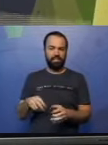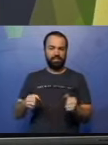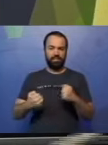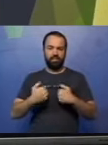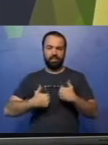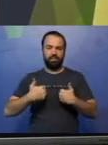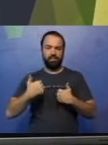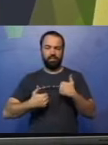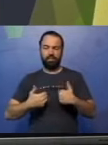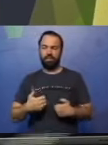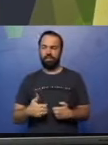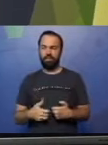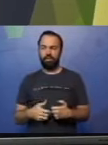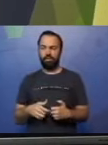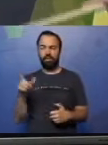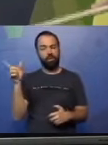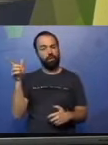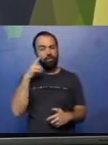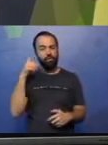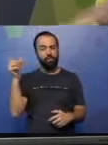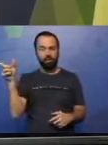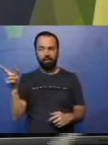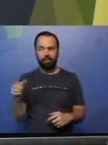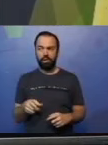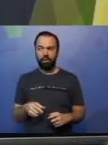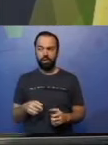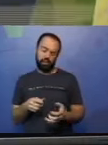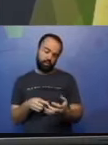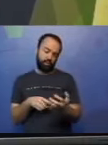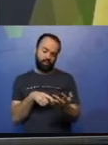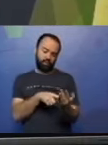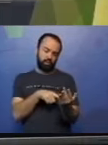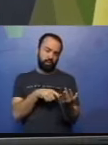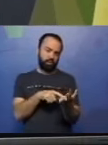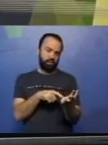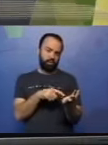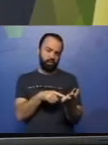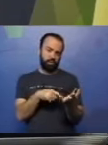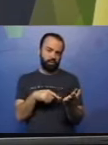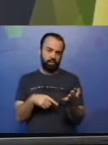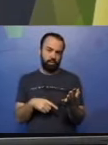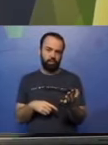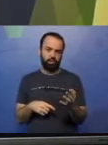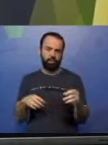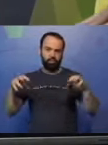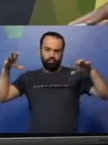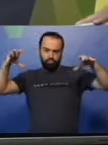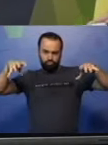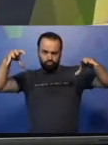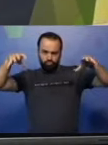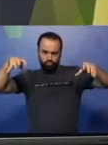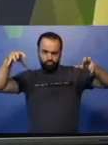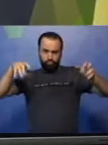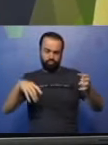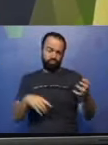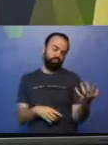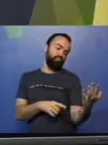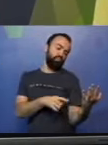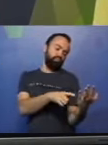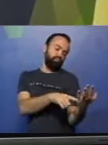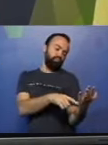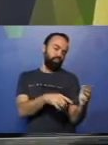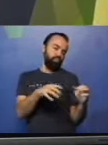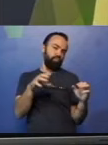Olha esse exemplo aqui. Ó. Você está vendo um garotinho, vendo uma chuva, só que olha a